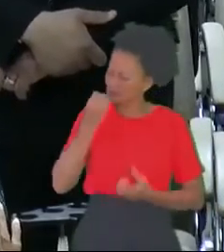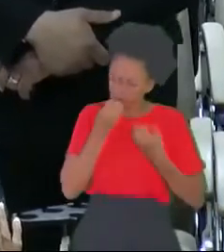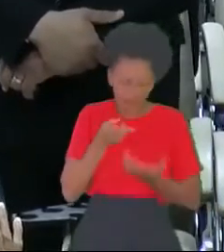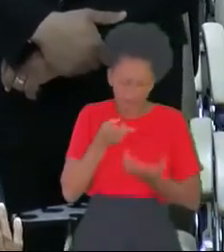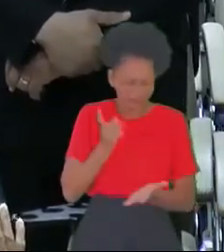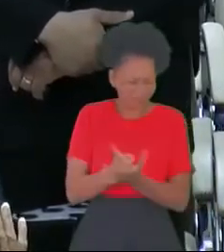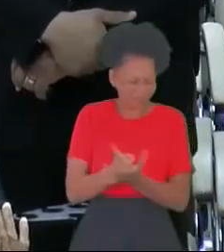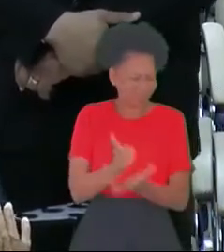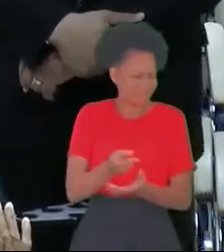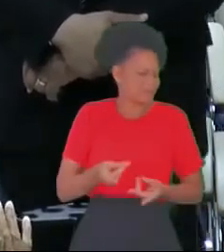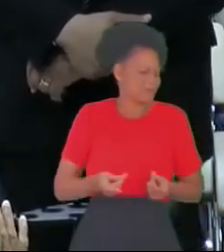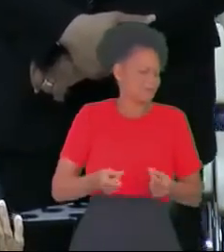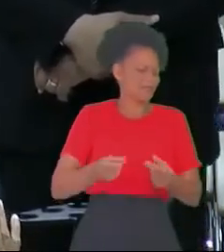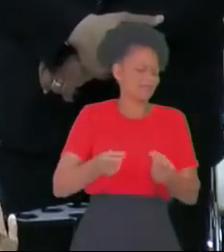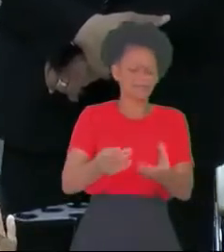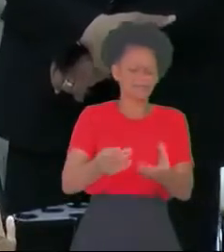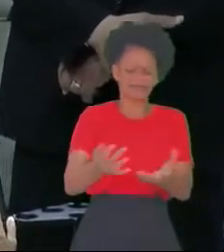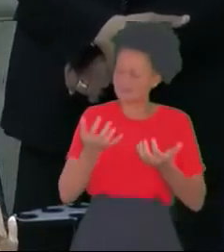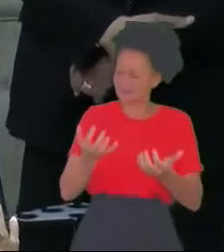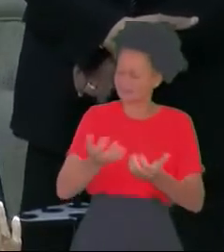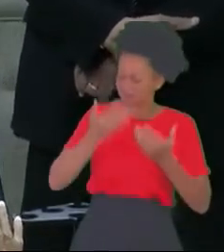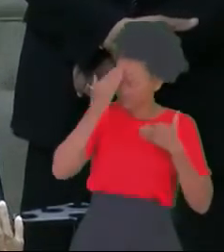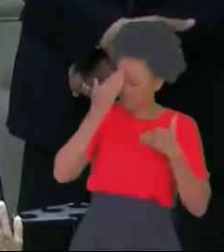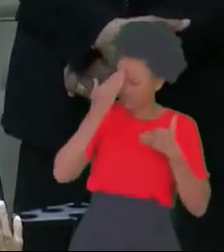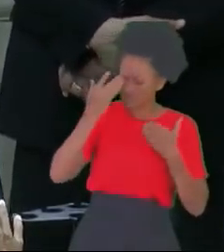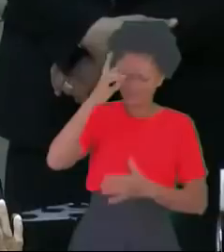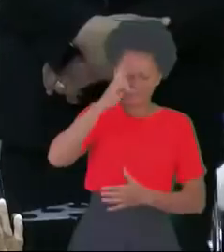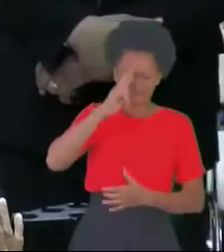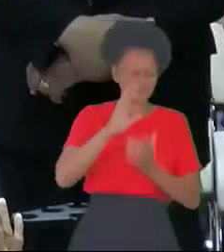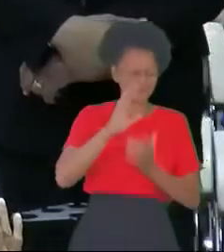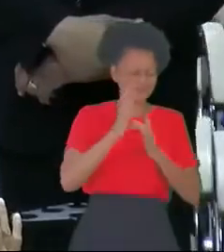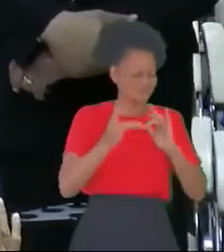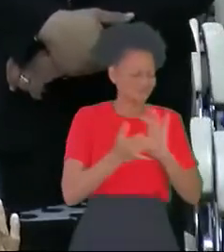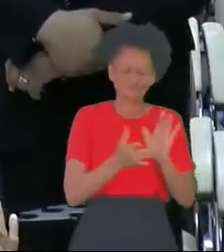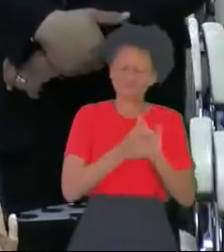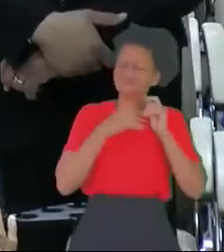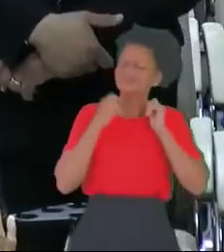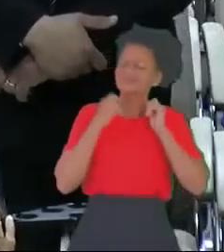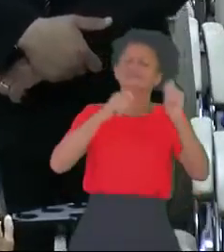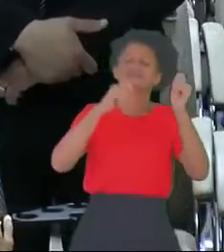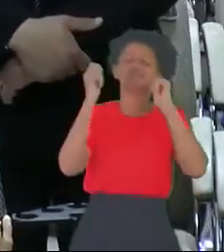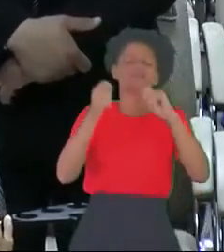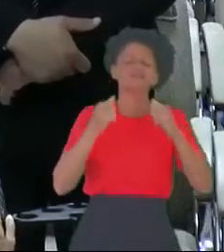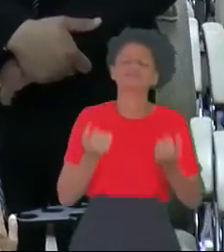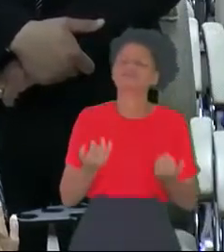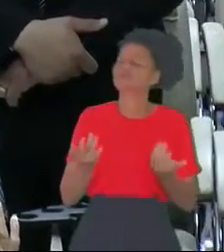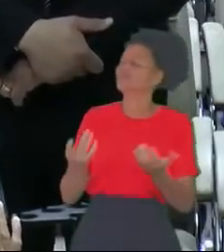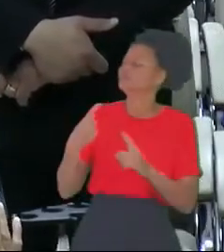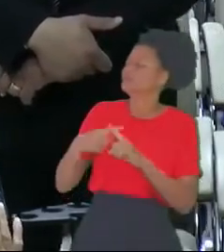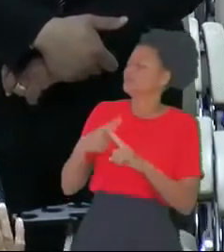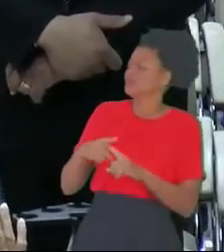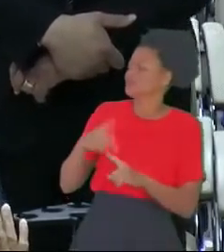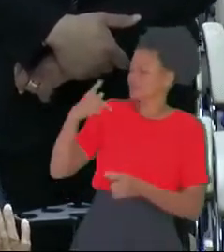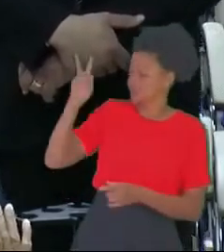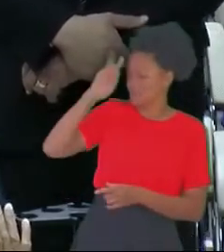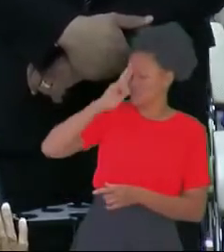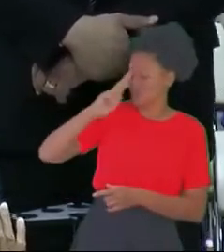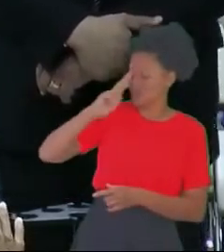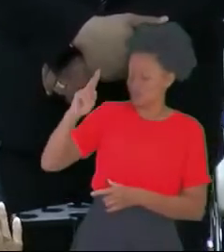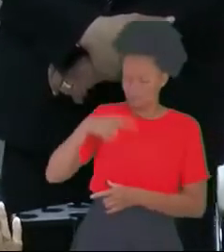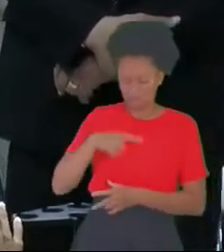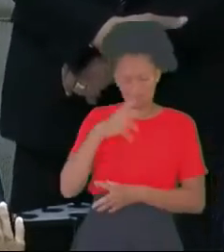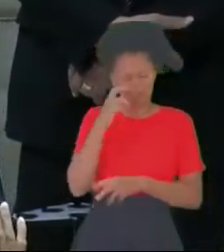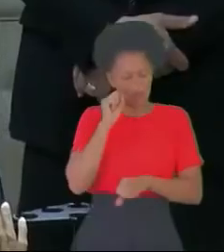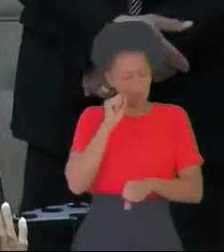para sempre. Eu quero te agradecer, Senhor Jesus, aleluia, porque o Senhor não vai deixar-nos dormindo.